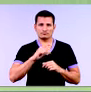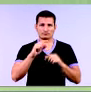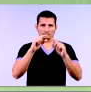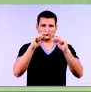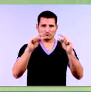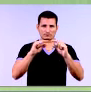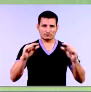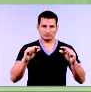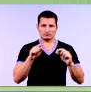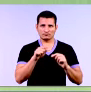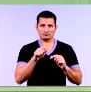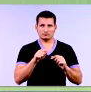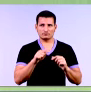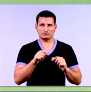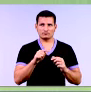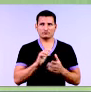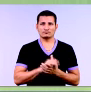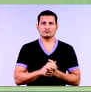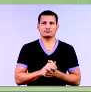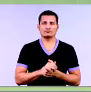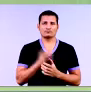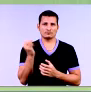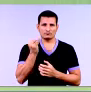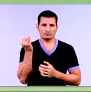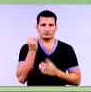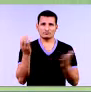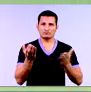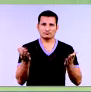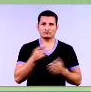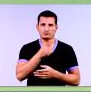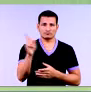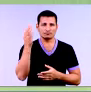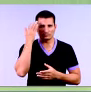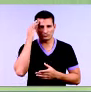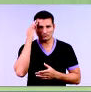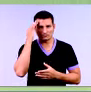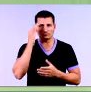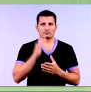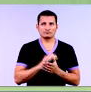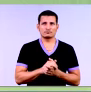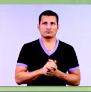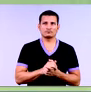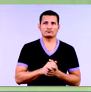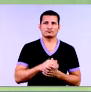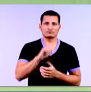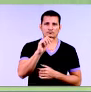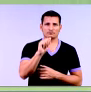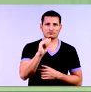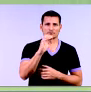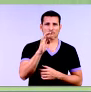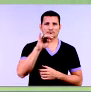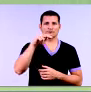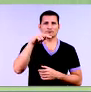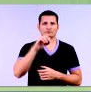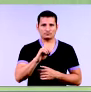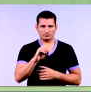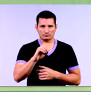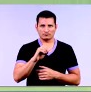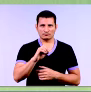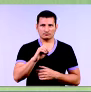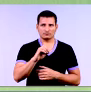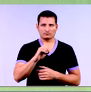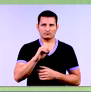formulário. O importante nesse momento é vocês entenderem que a Action está enviando as informações